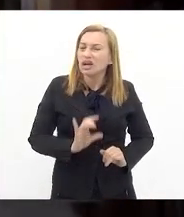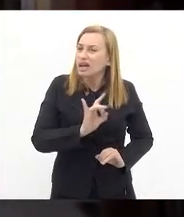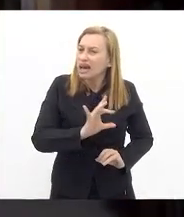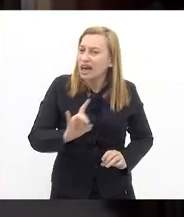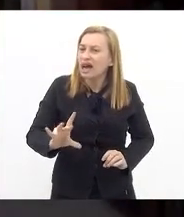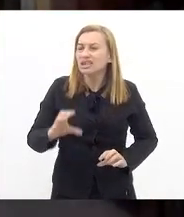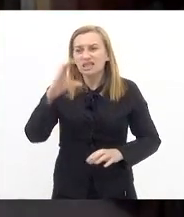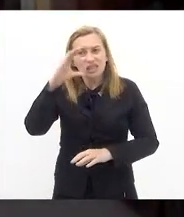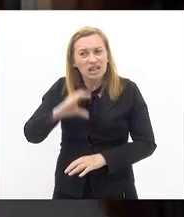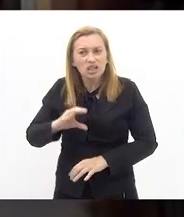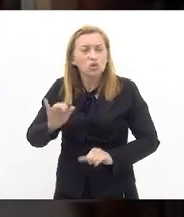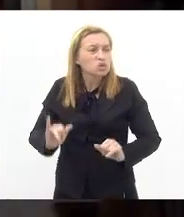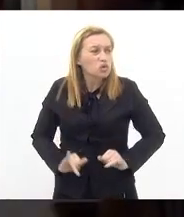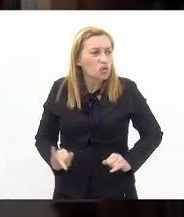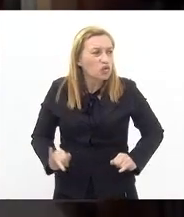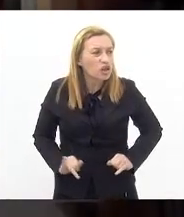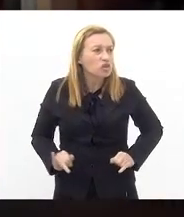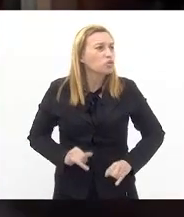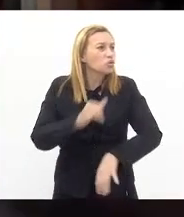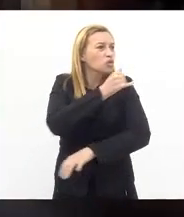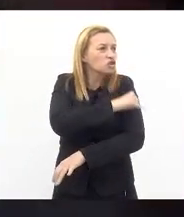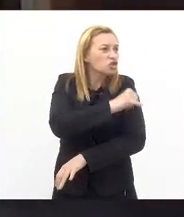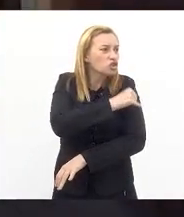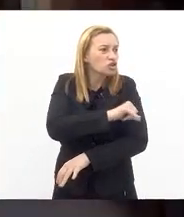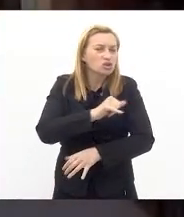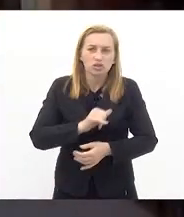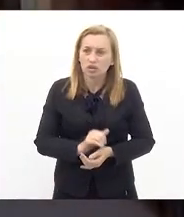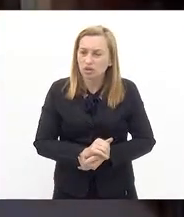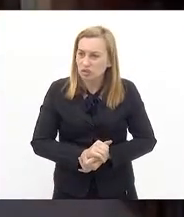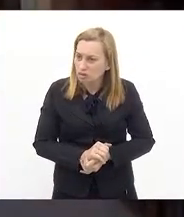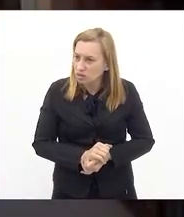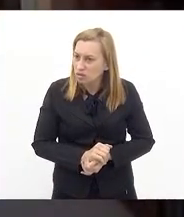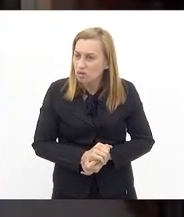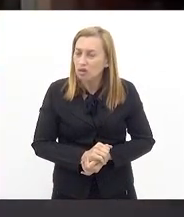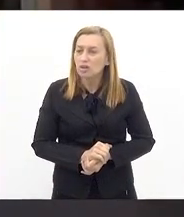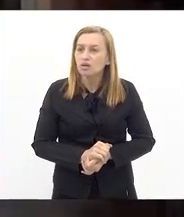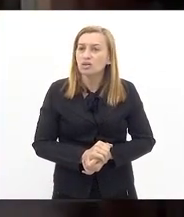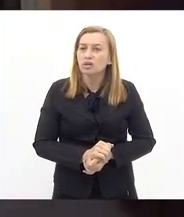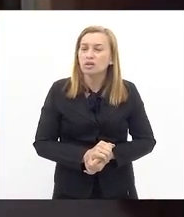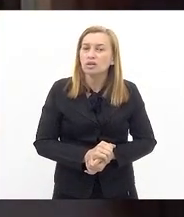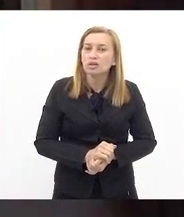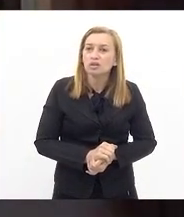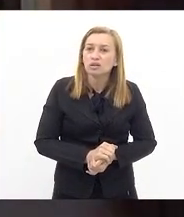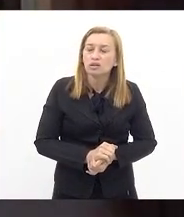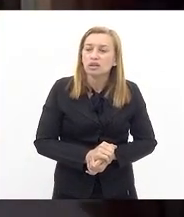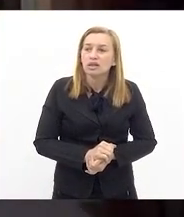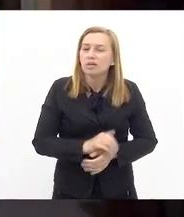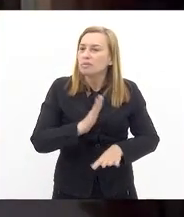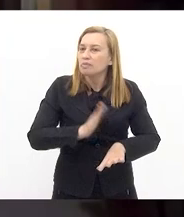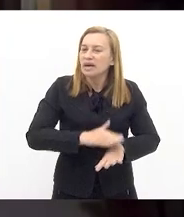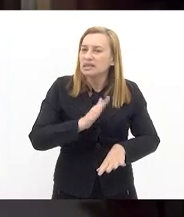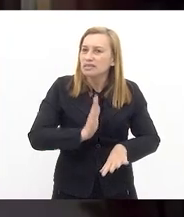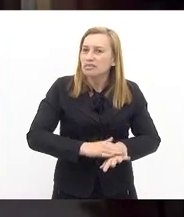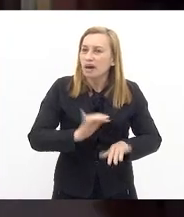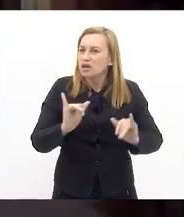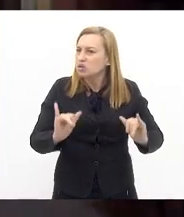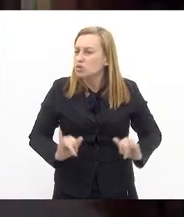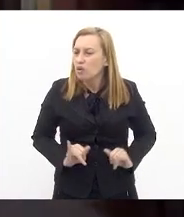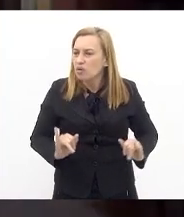cidadão, fluminense, o garrote no pescoço sendo apertado cada